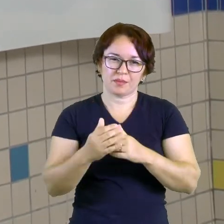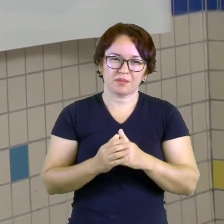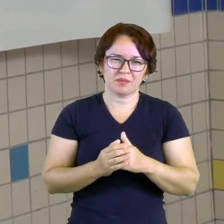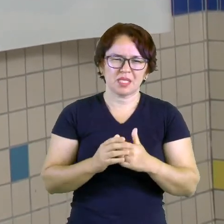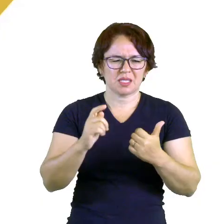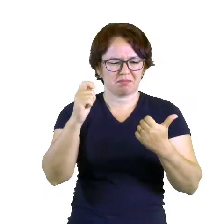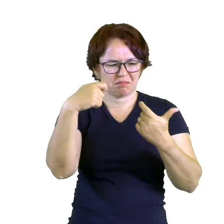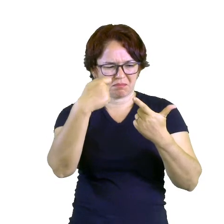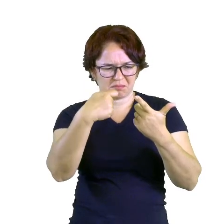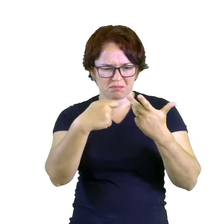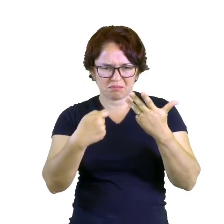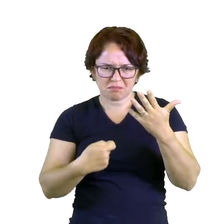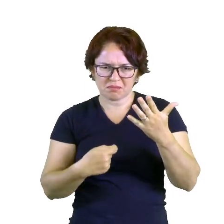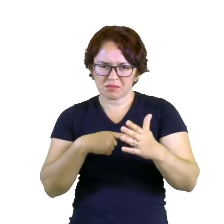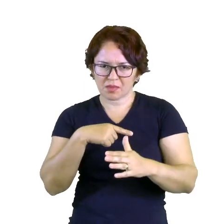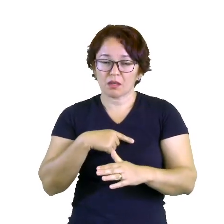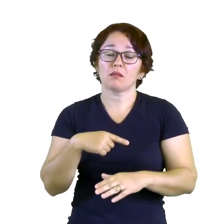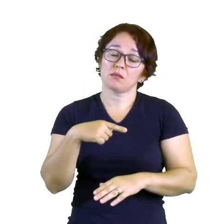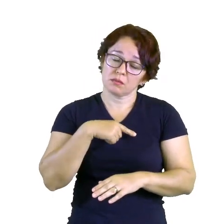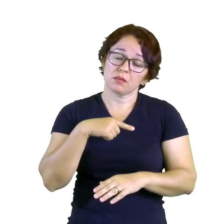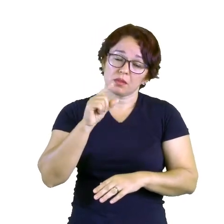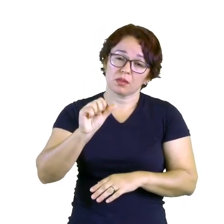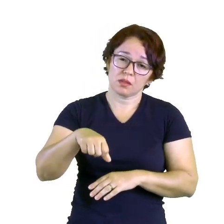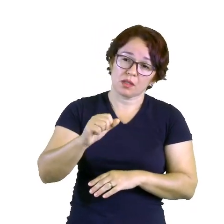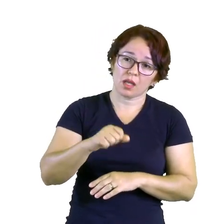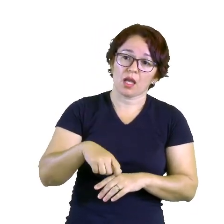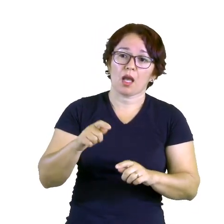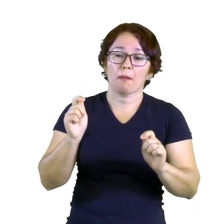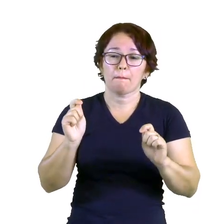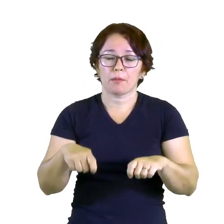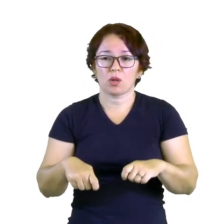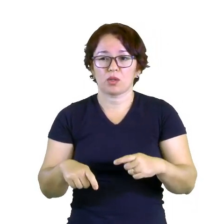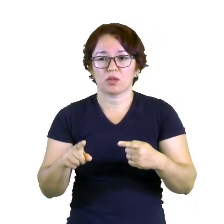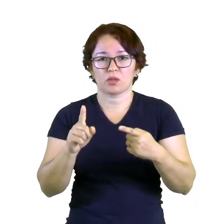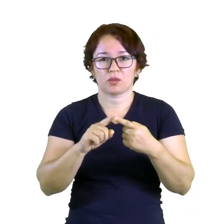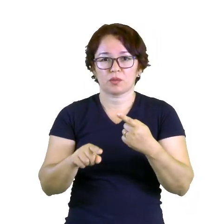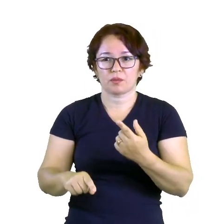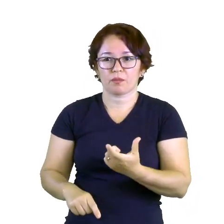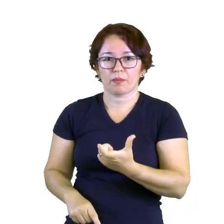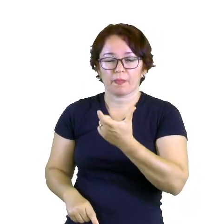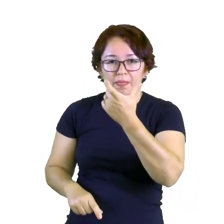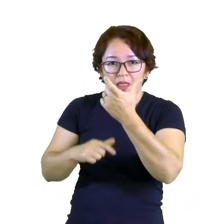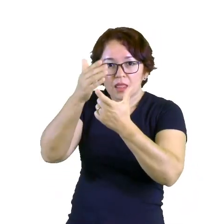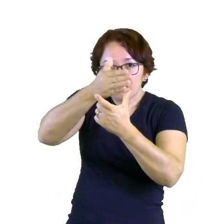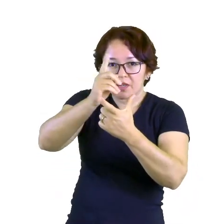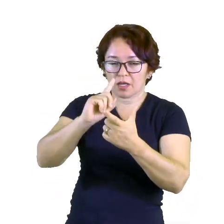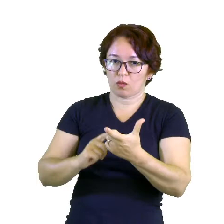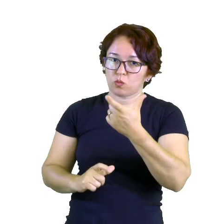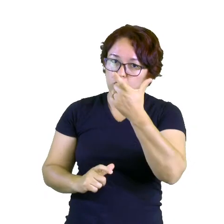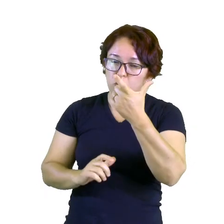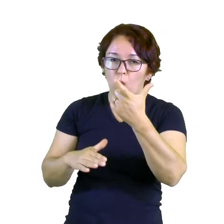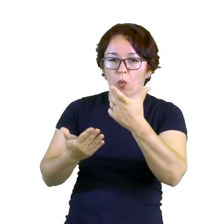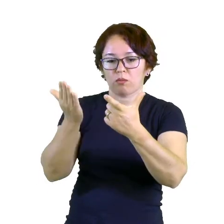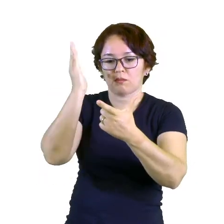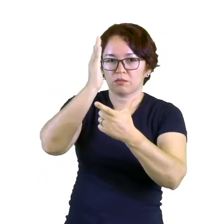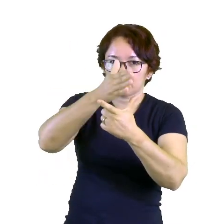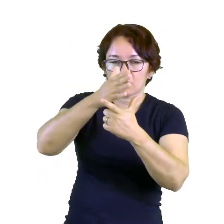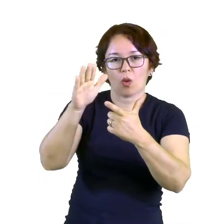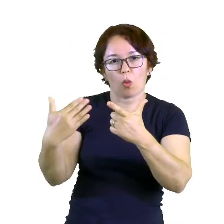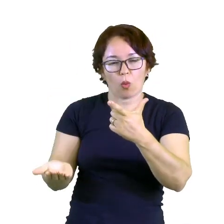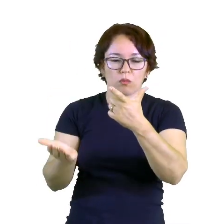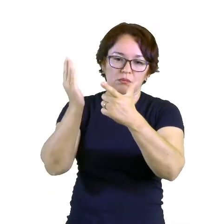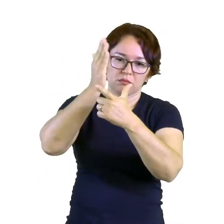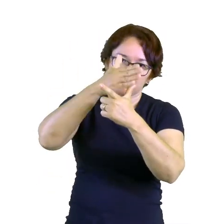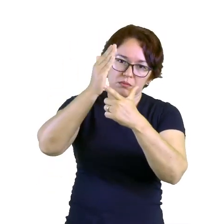classificação? Tem sim. Elas podem ser chamadas de monossílaba, dissílaba,